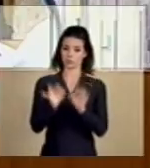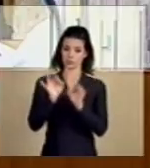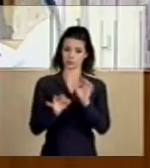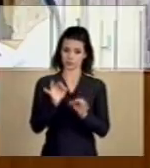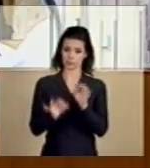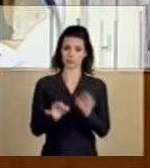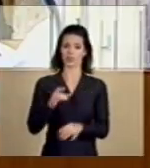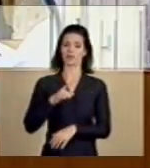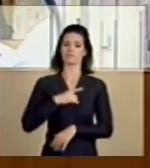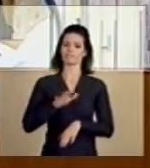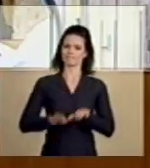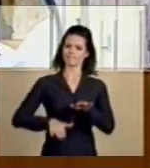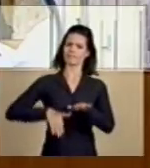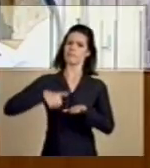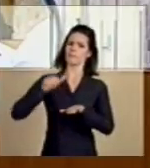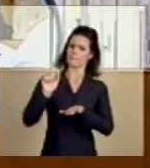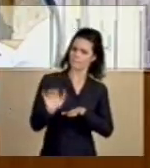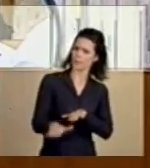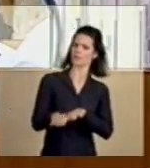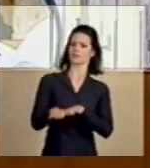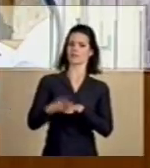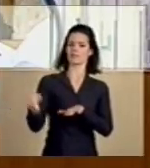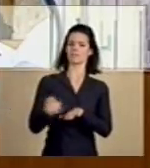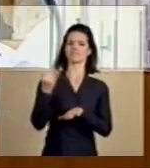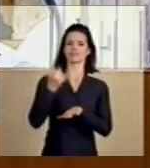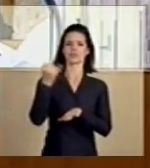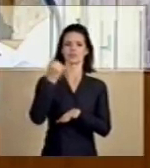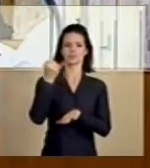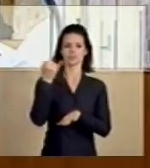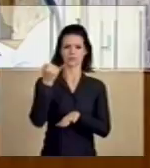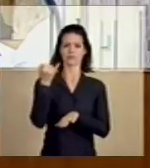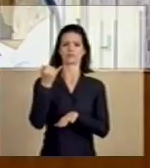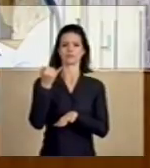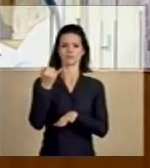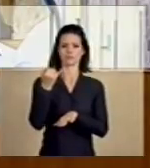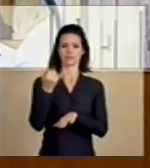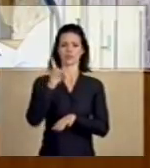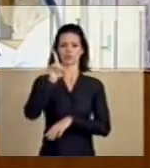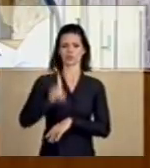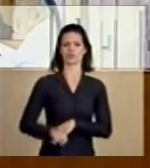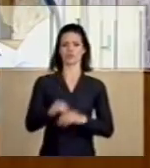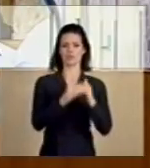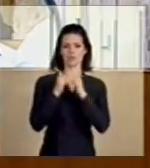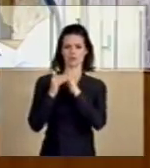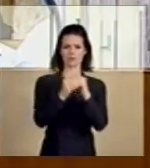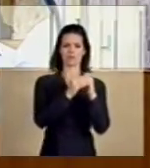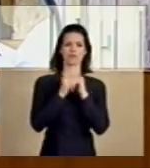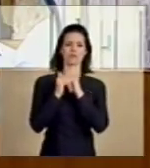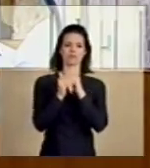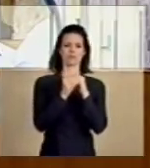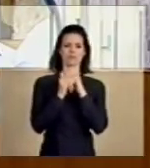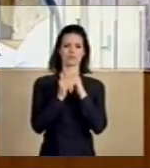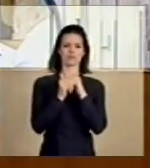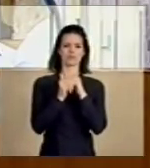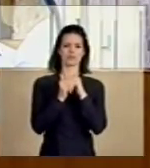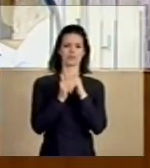um passo na caminhada pela efetivação material do princípio da igualdade, no sentido de